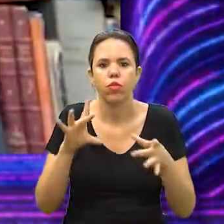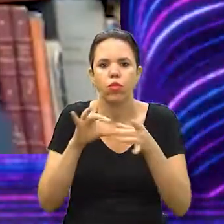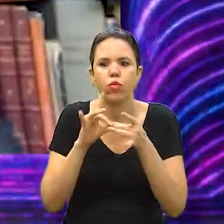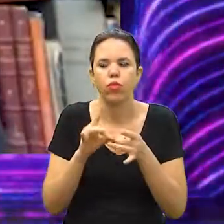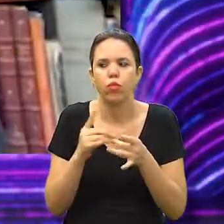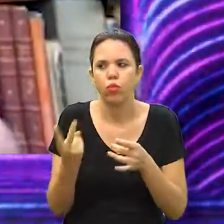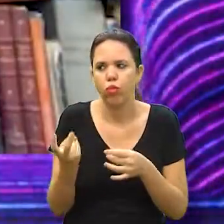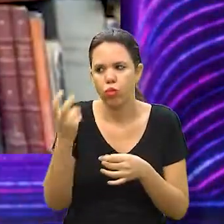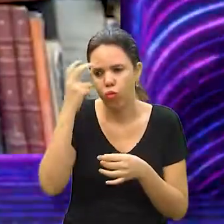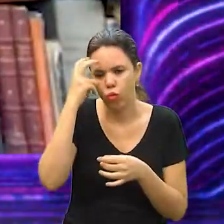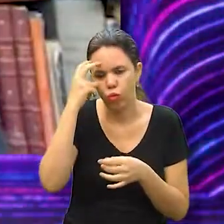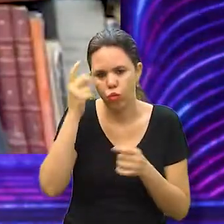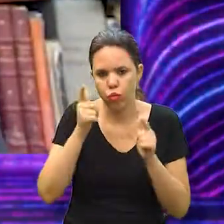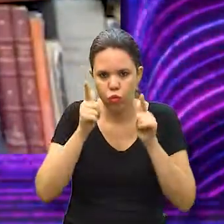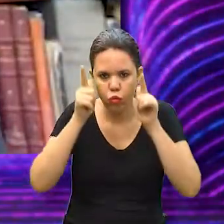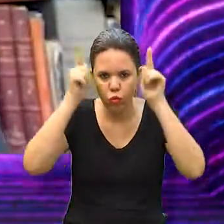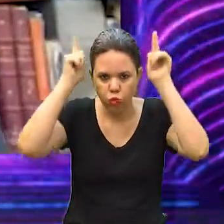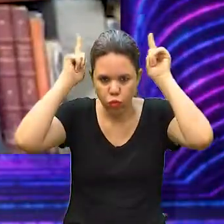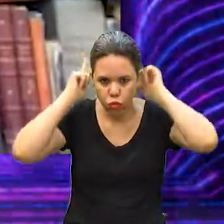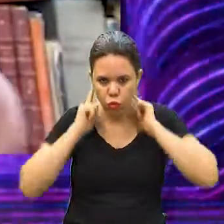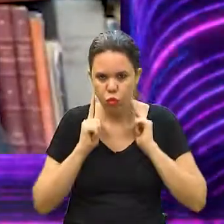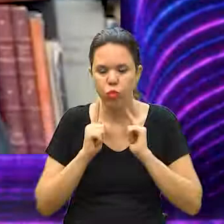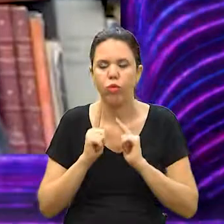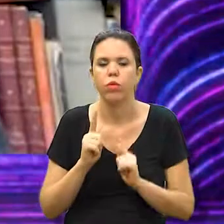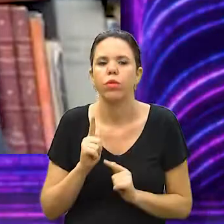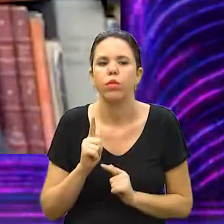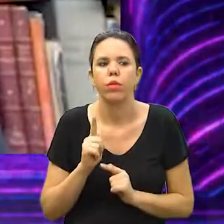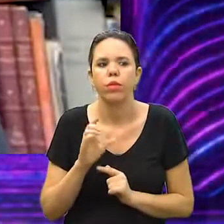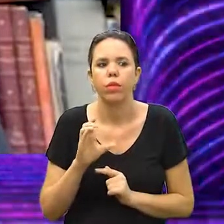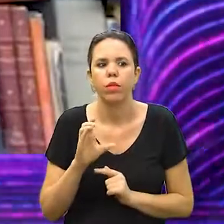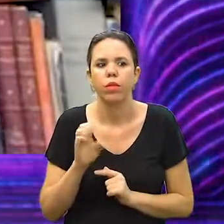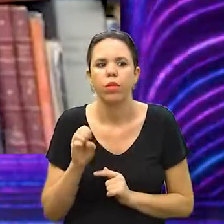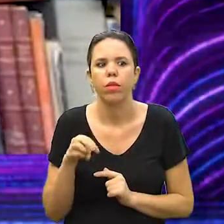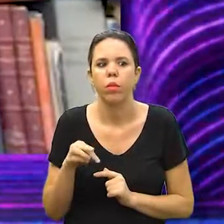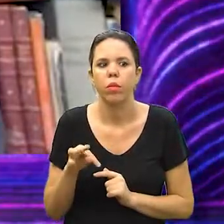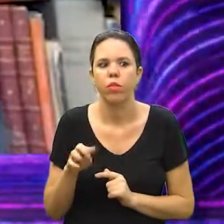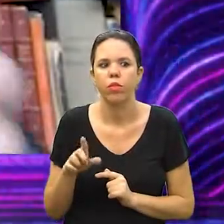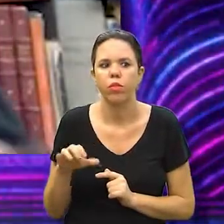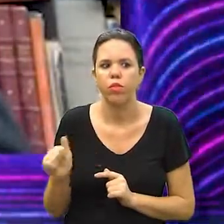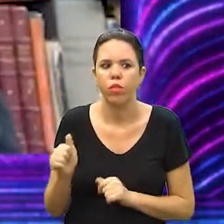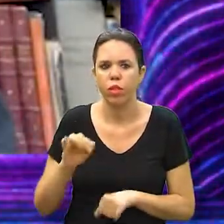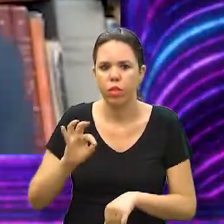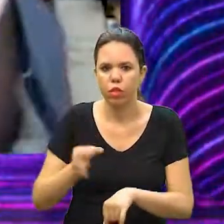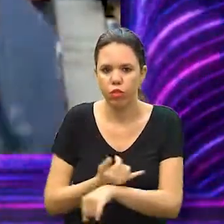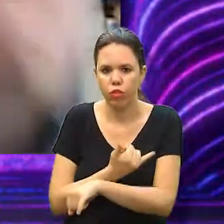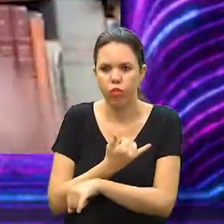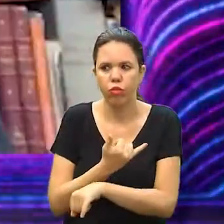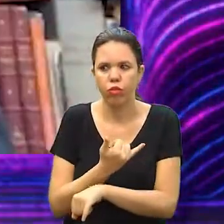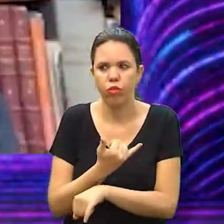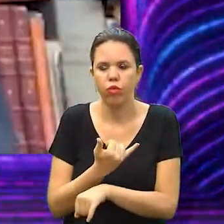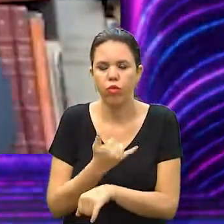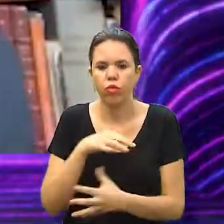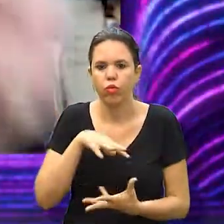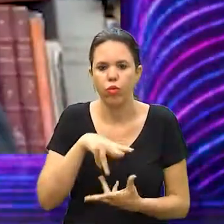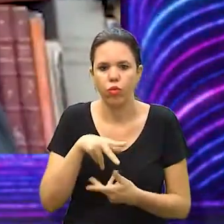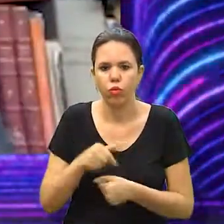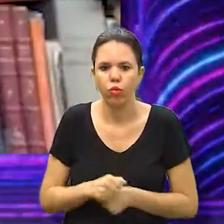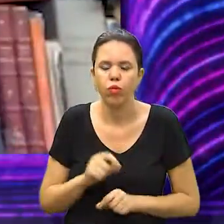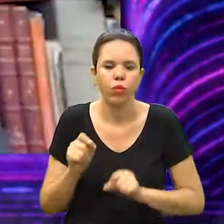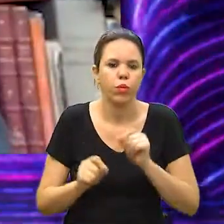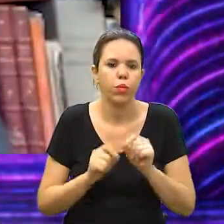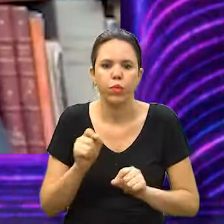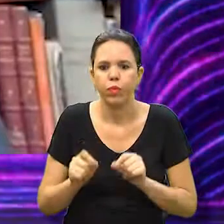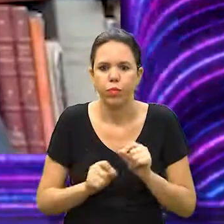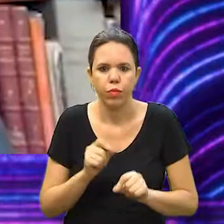duas, tanto a cultura grega quanto a cultura semítica, ali Atenas, Jerusalém, um pouco do mundo,